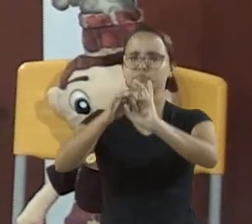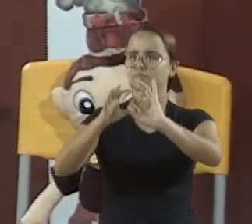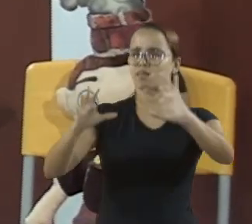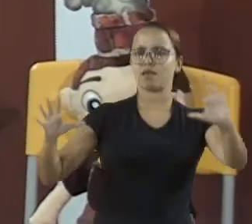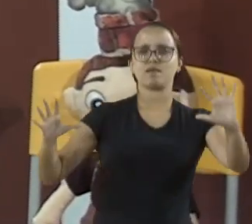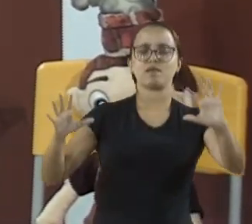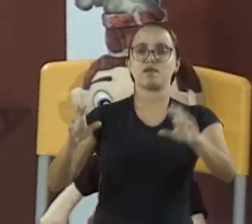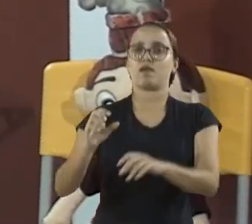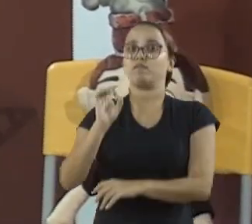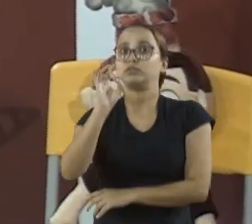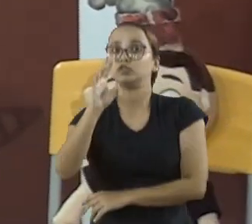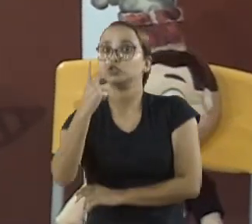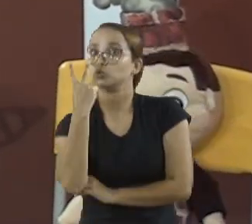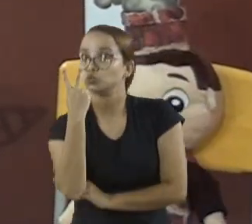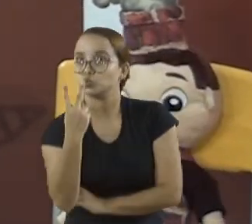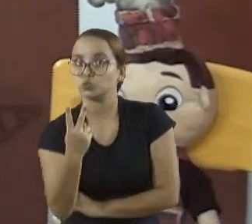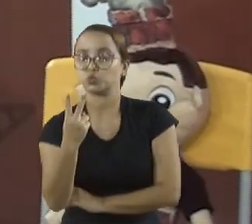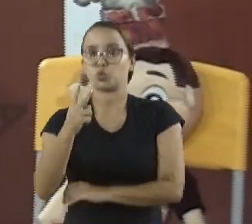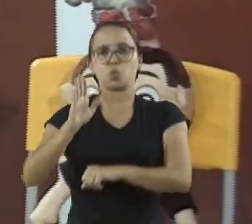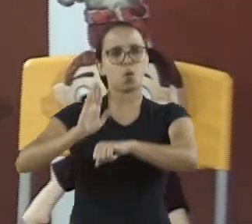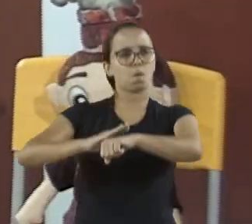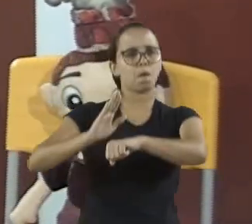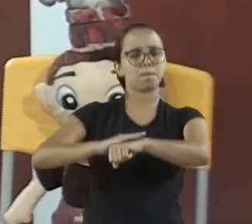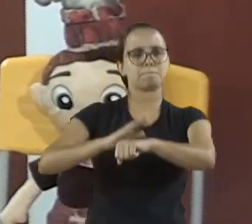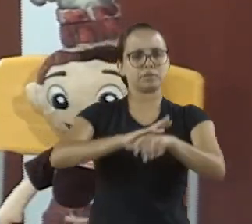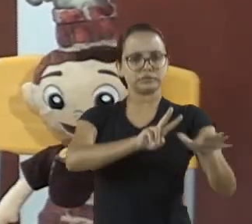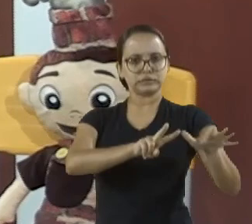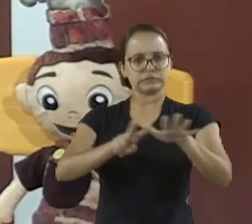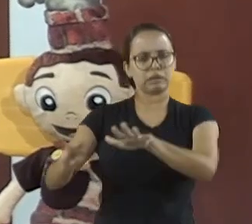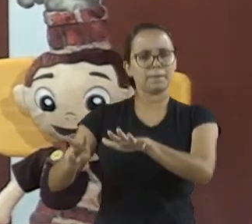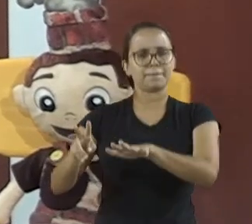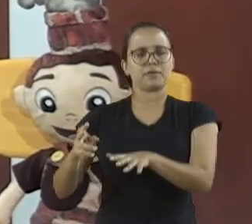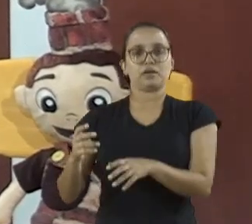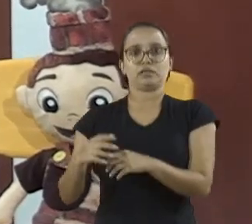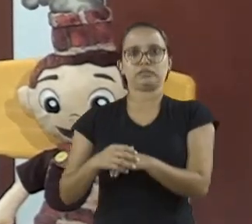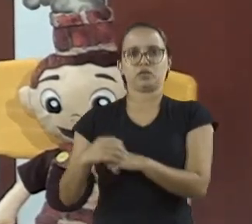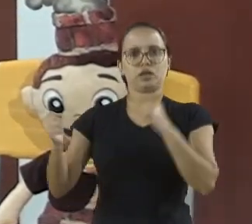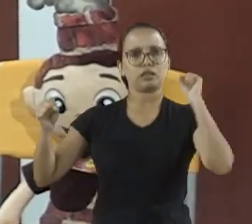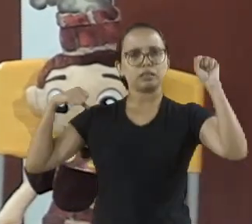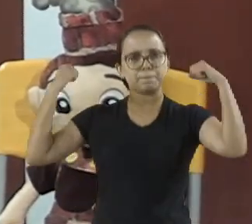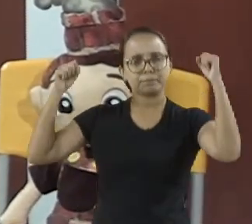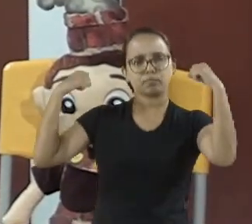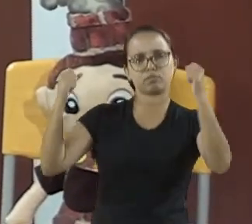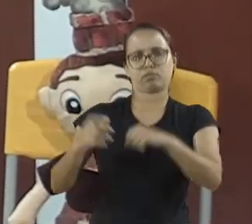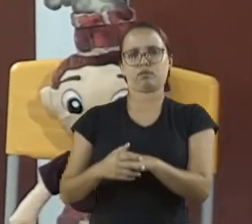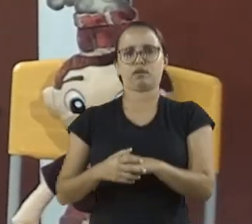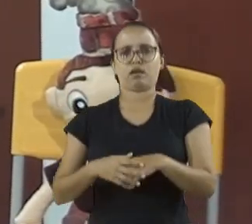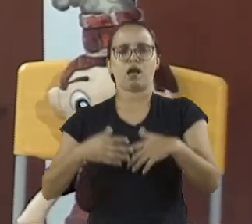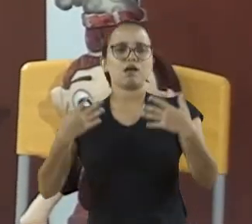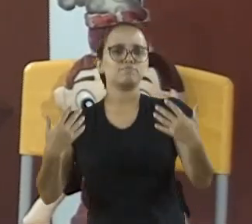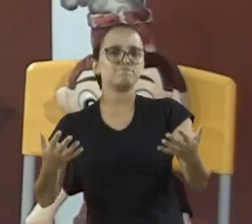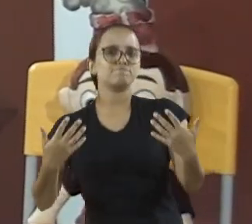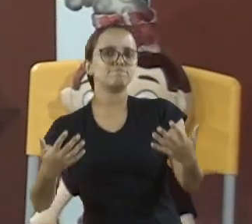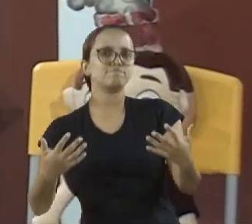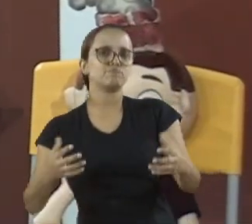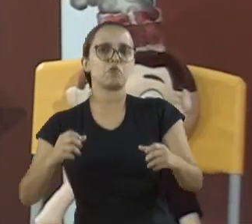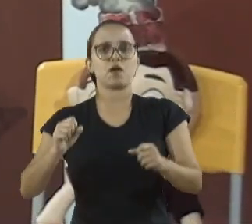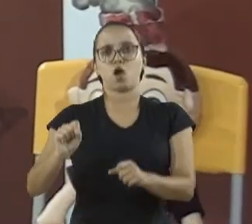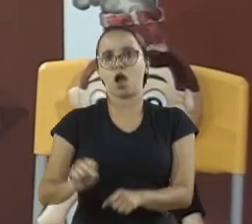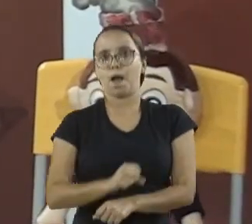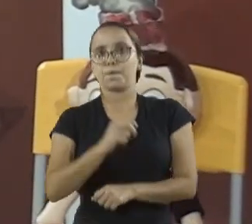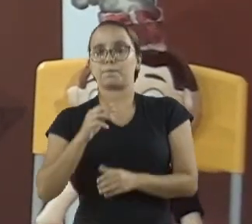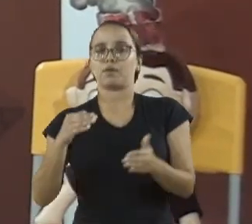sessões moderadas a vigorosas. Eu não sei o que é isso, professor, moderada e vigorosa. Para cada pessoa existe uma